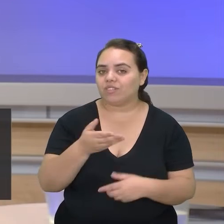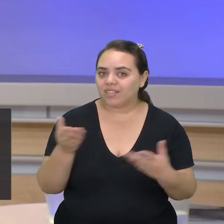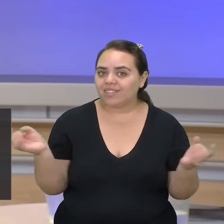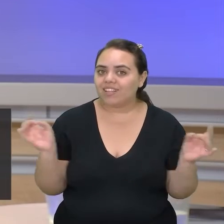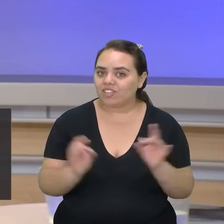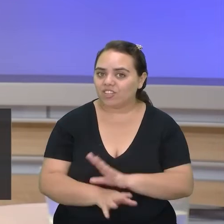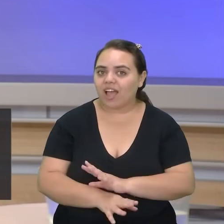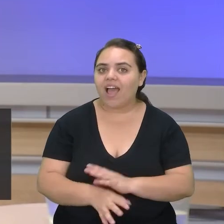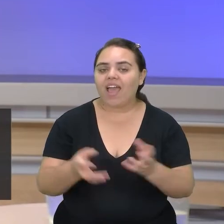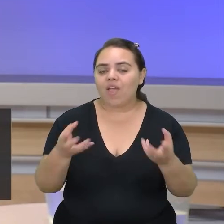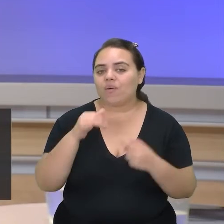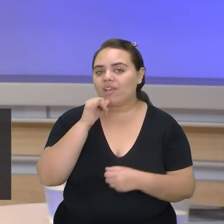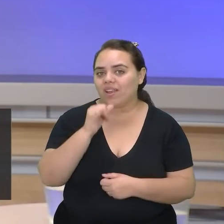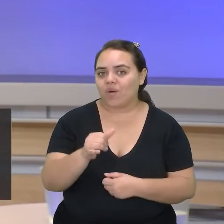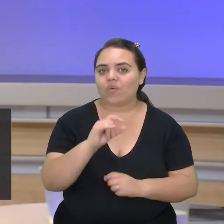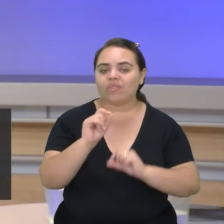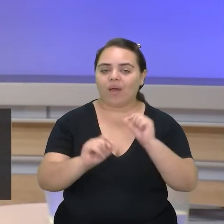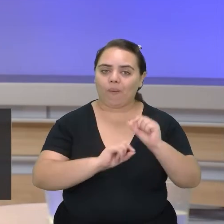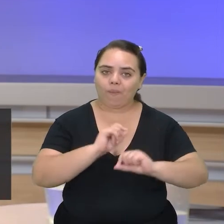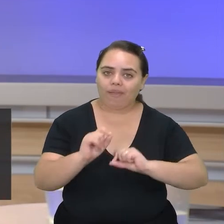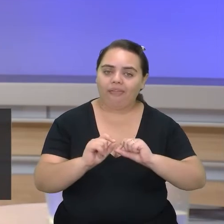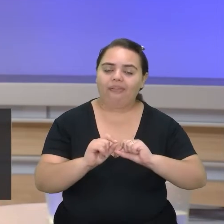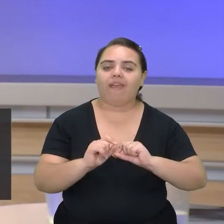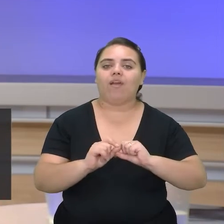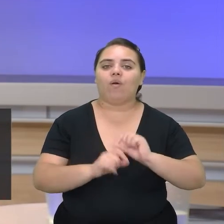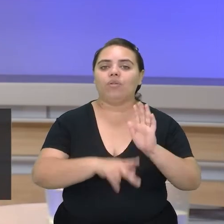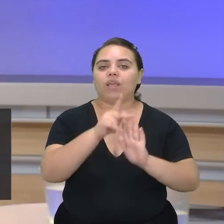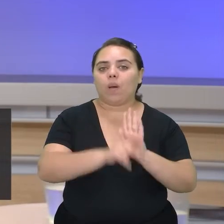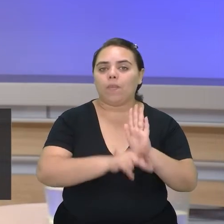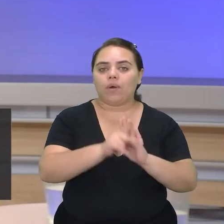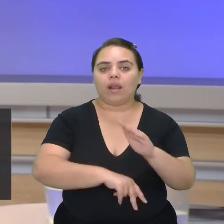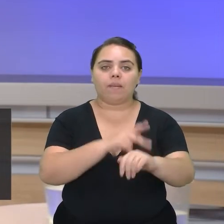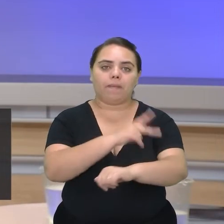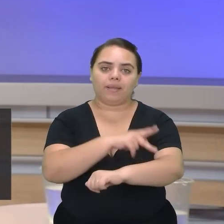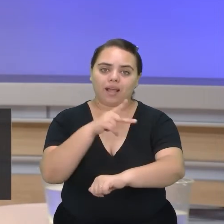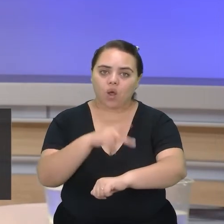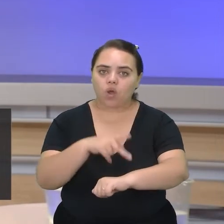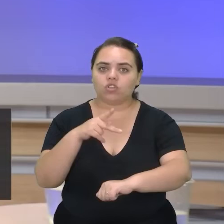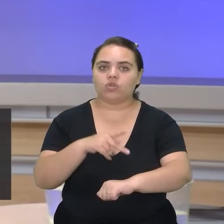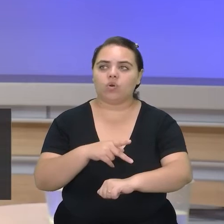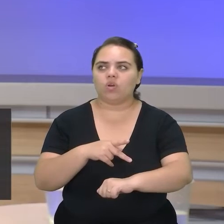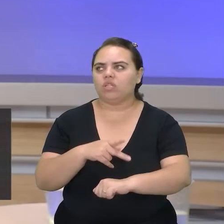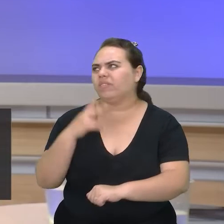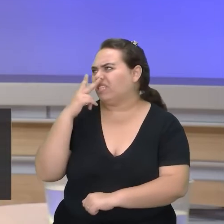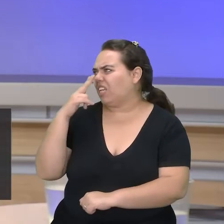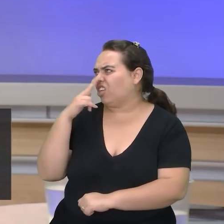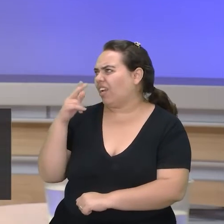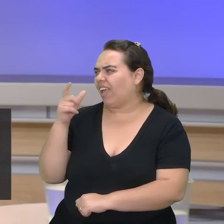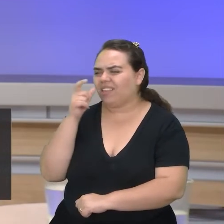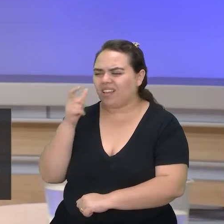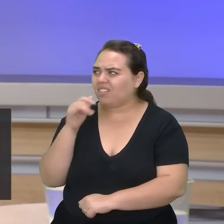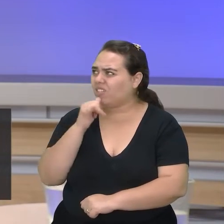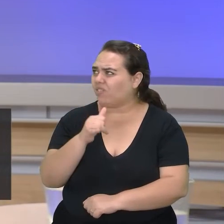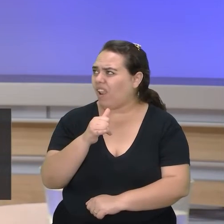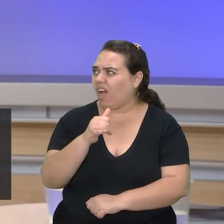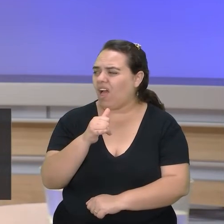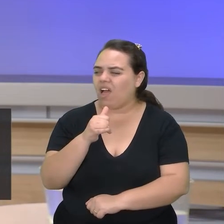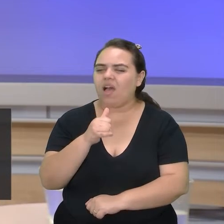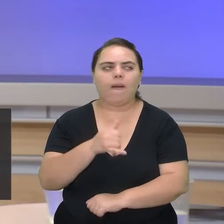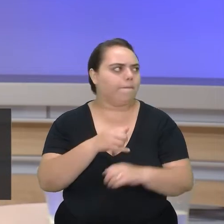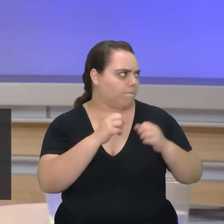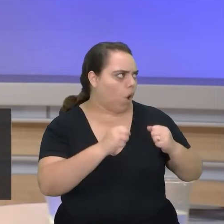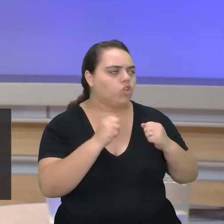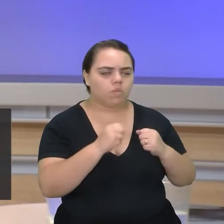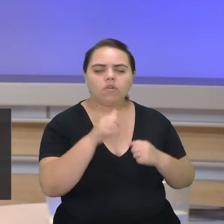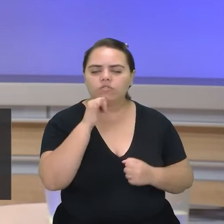permitirem, eu gostaria de contar um pouquinho sobre como que é o programa pedagógico. Se vocês acharem que é interessante, aí a gente já... Não, pode começar. Fica à